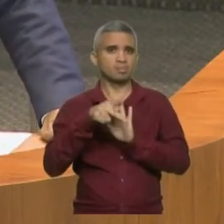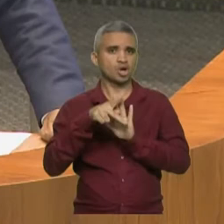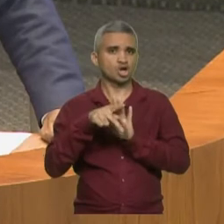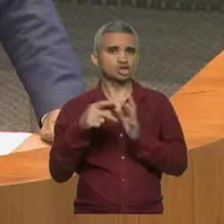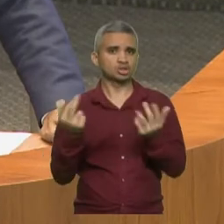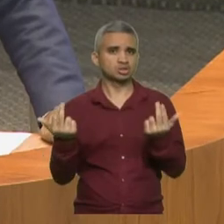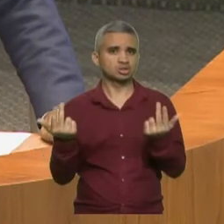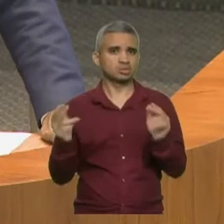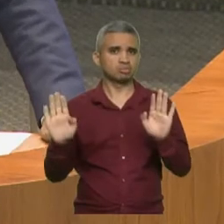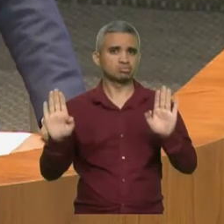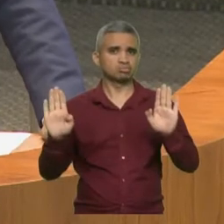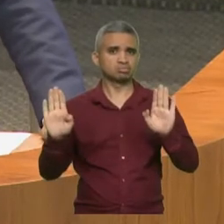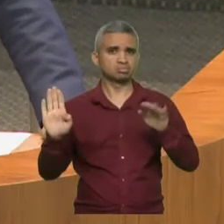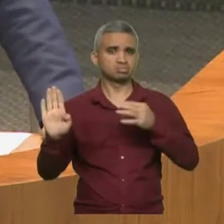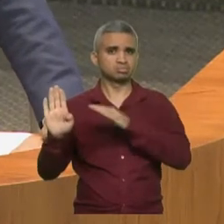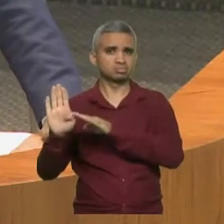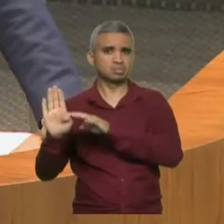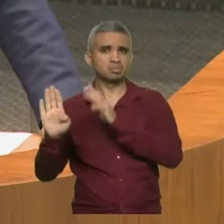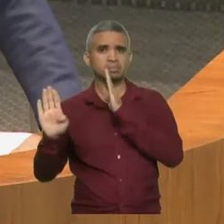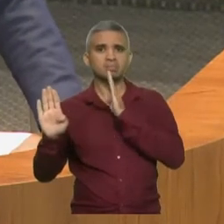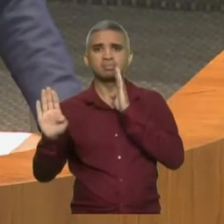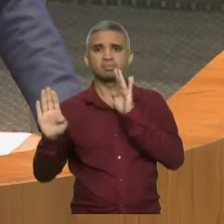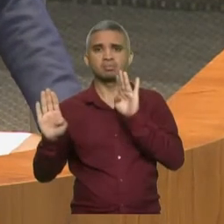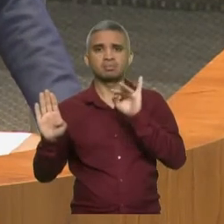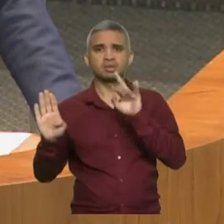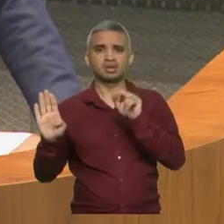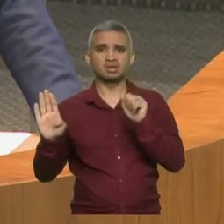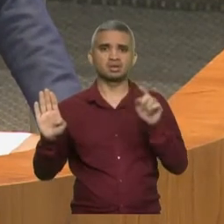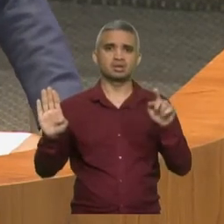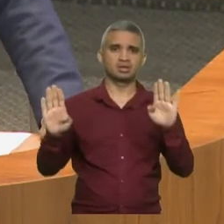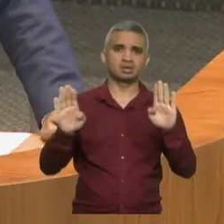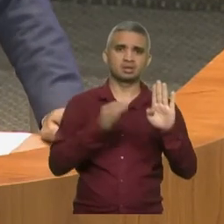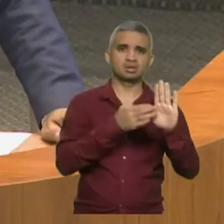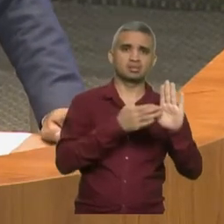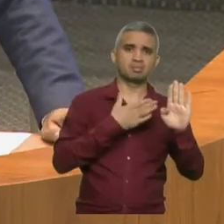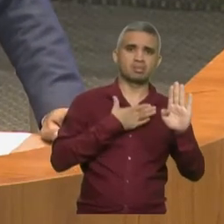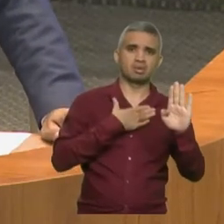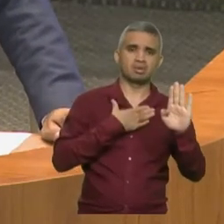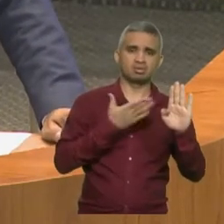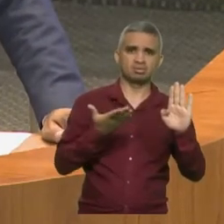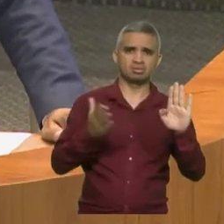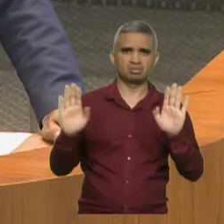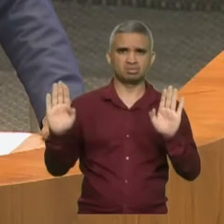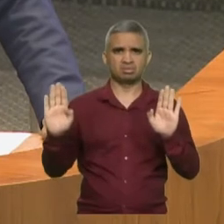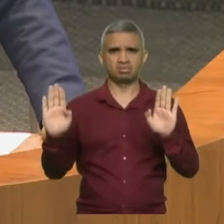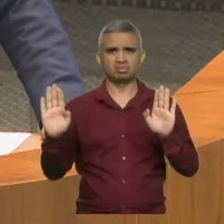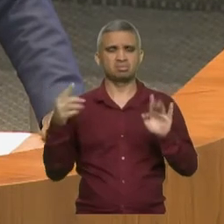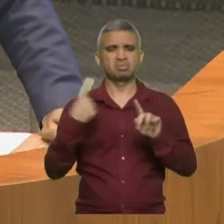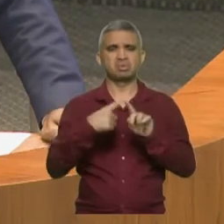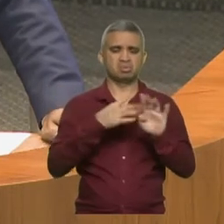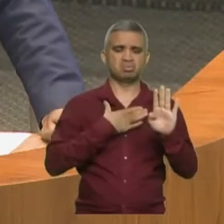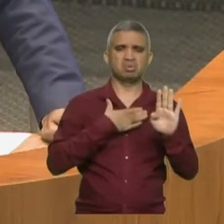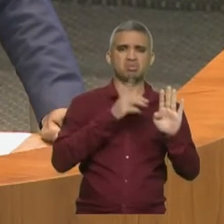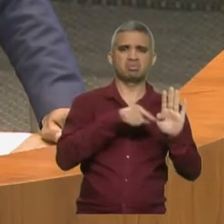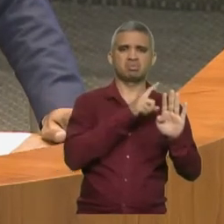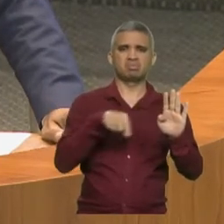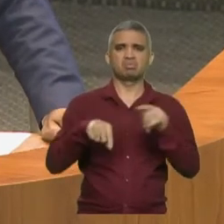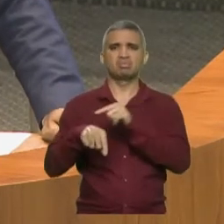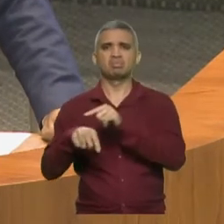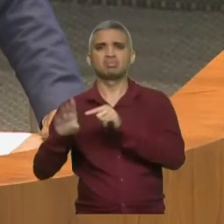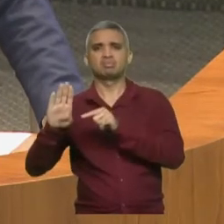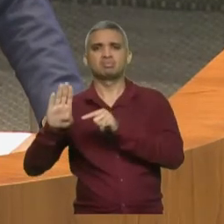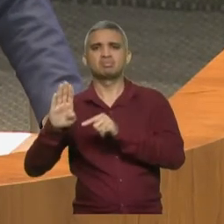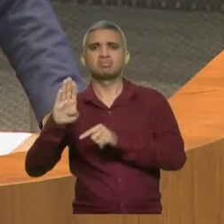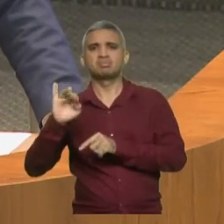Aproveitando o ensejo, aproveitando a alteração que o deputado Duarte está fazendo no projeto, e eu peço, inclusive, a aprovação de